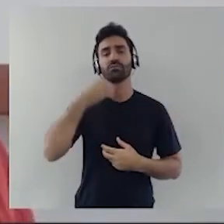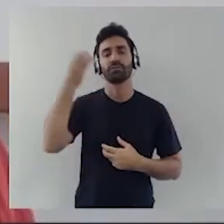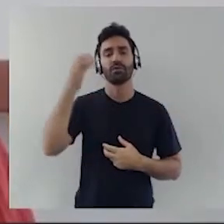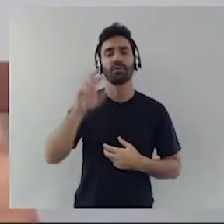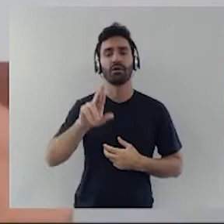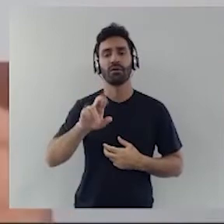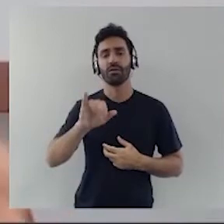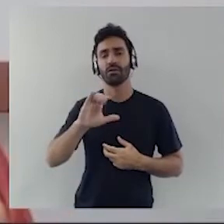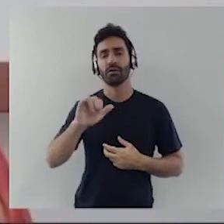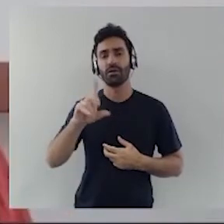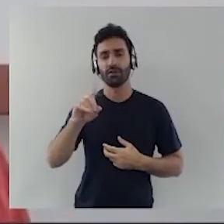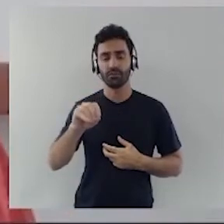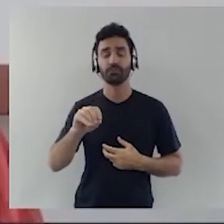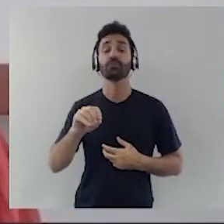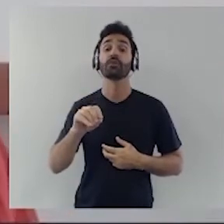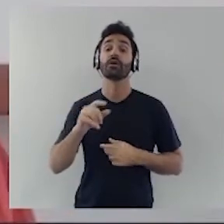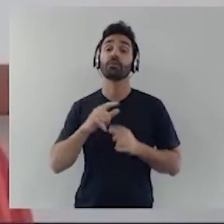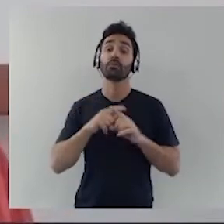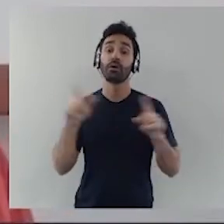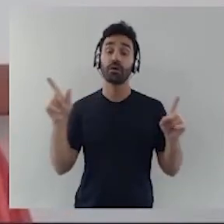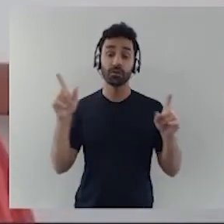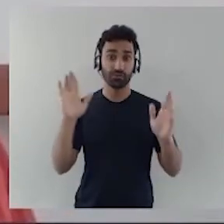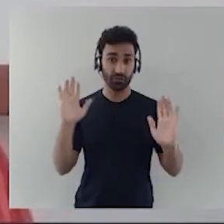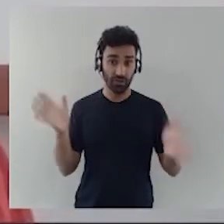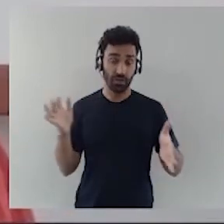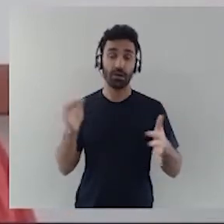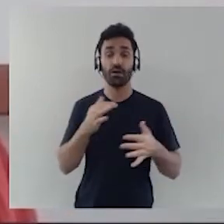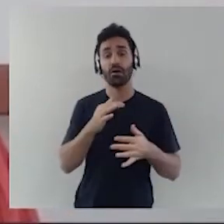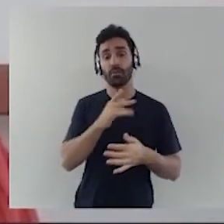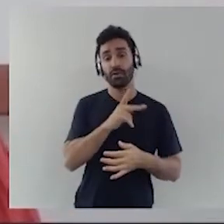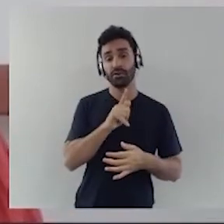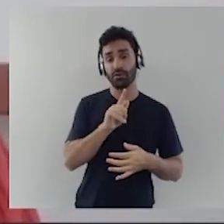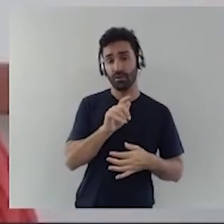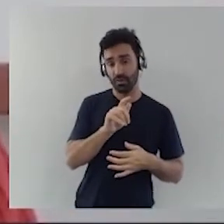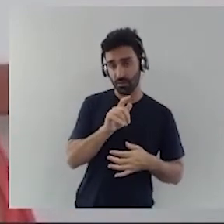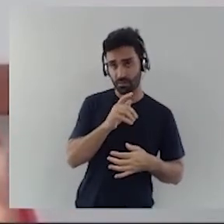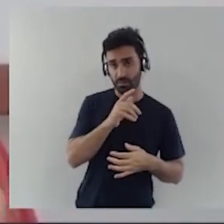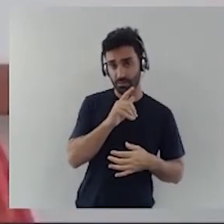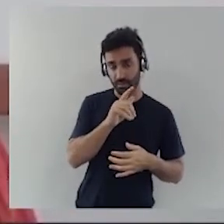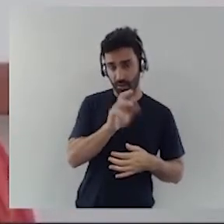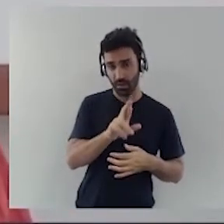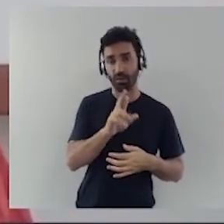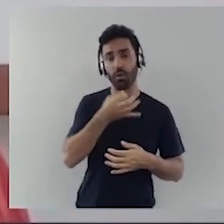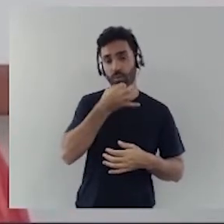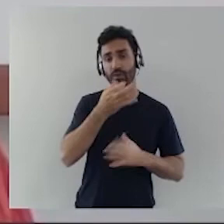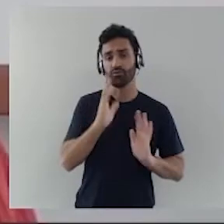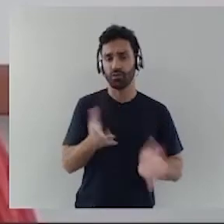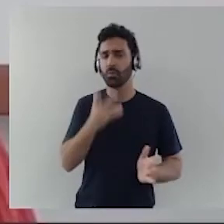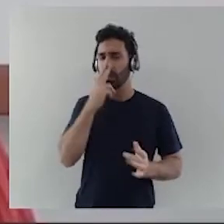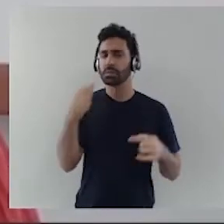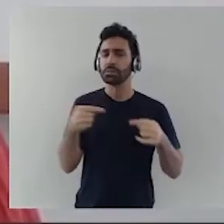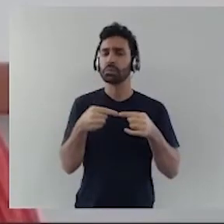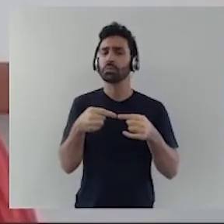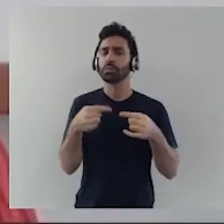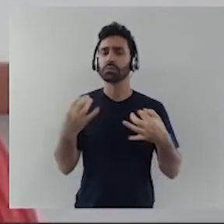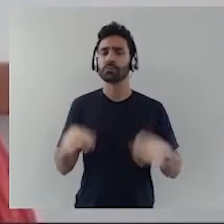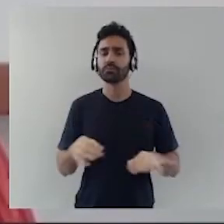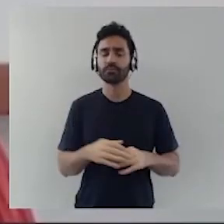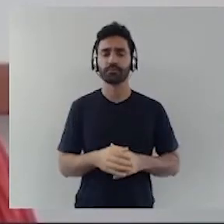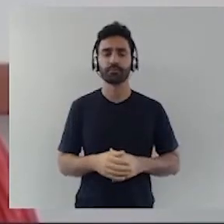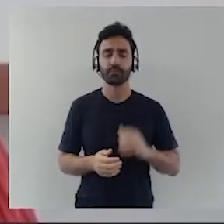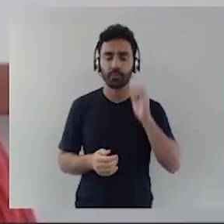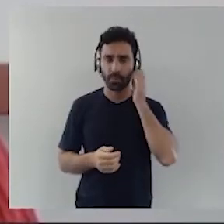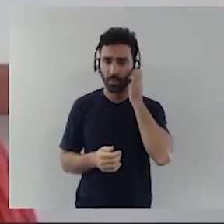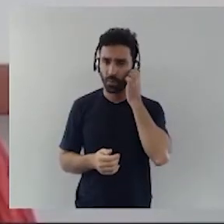nestes autos é a manifestação da procuradoria geral da república que parece bastante e no seguinte sentido